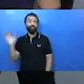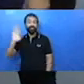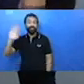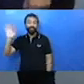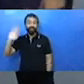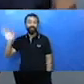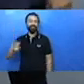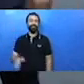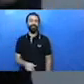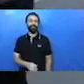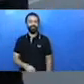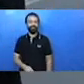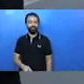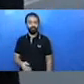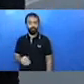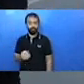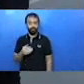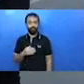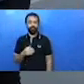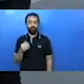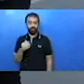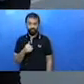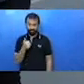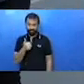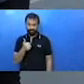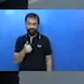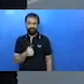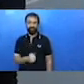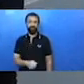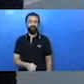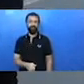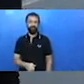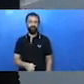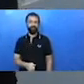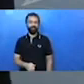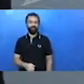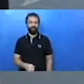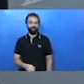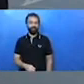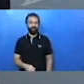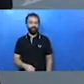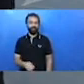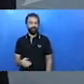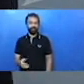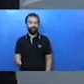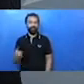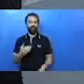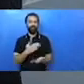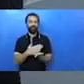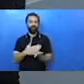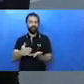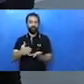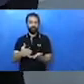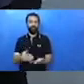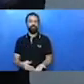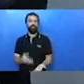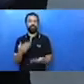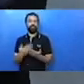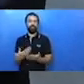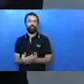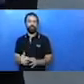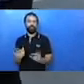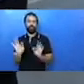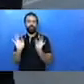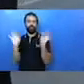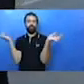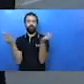Boa tarde, quarto ano. E aí, como tem passado todos? Joia? Vamos começar as aulas de Geografia do